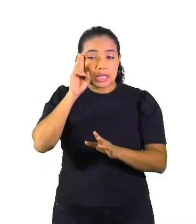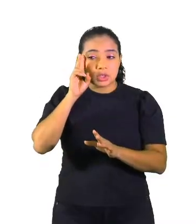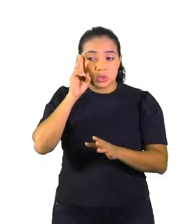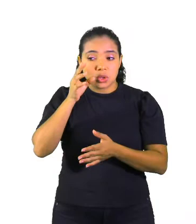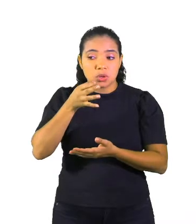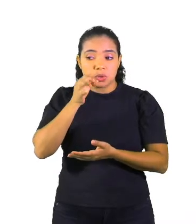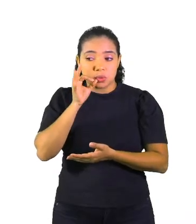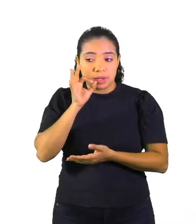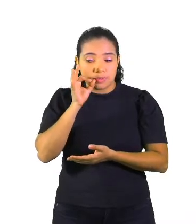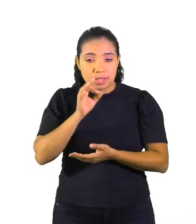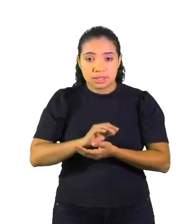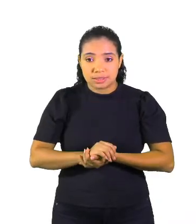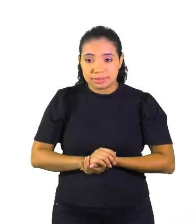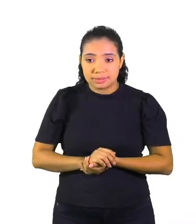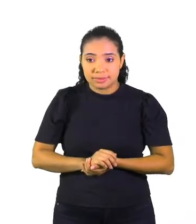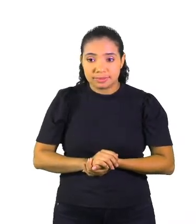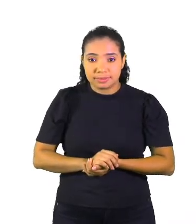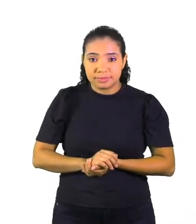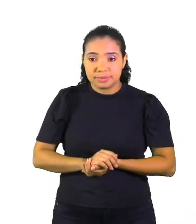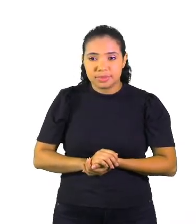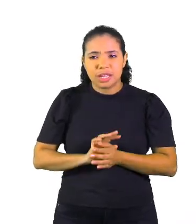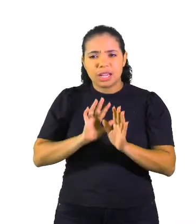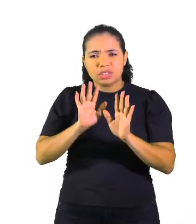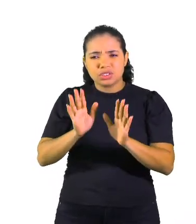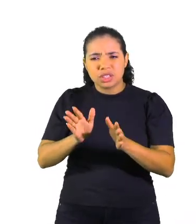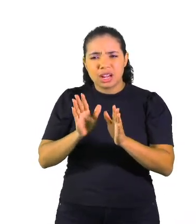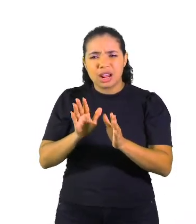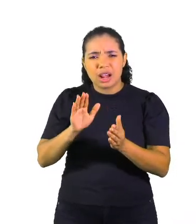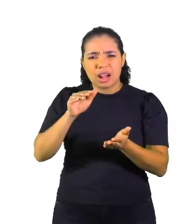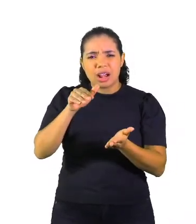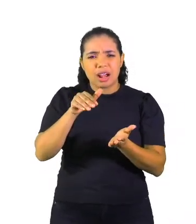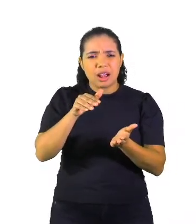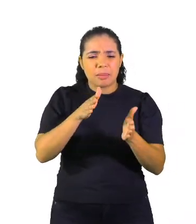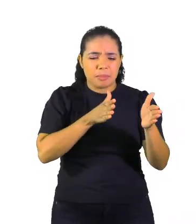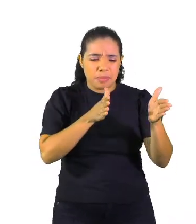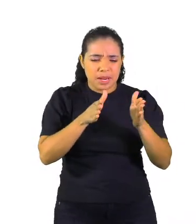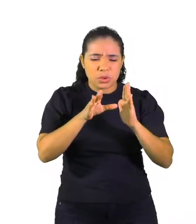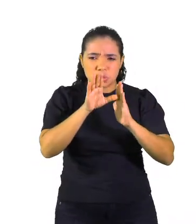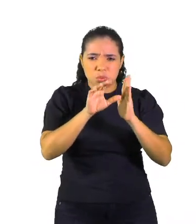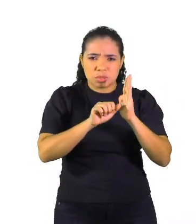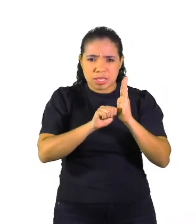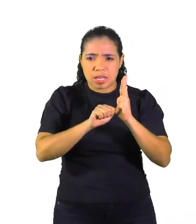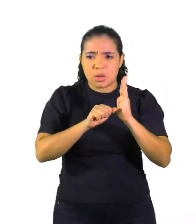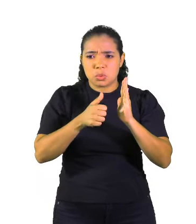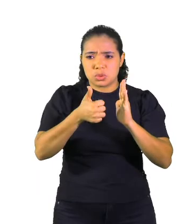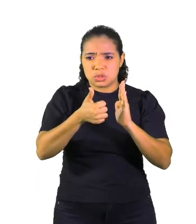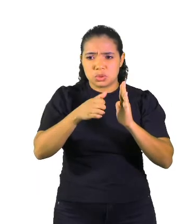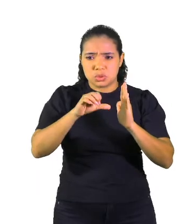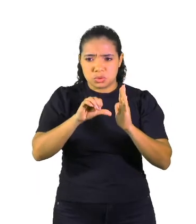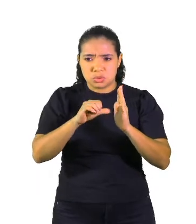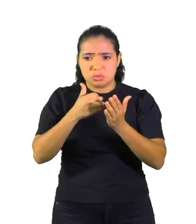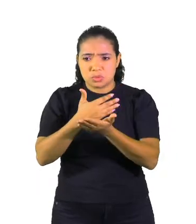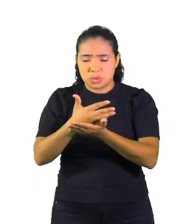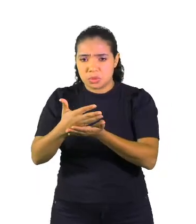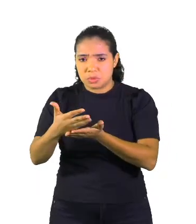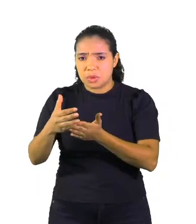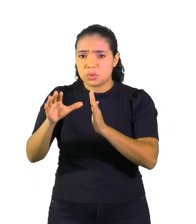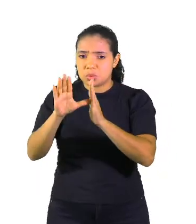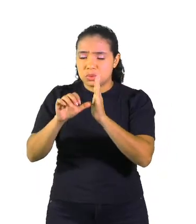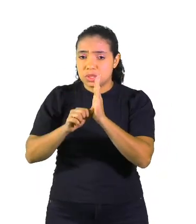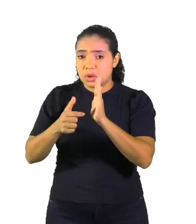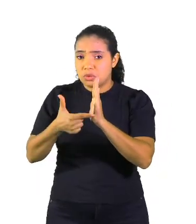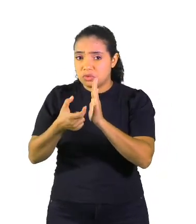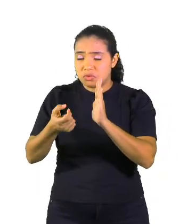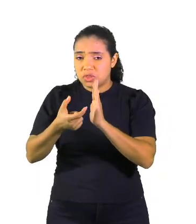café? Já no final do século XIX, para início do século XX,